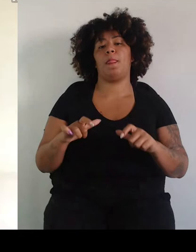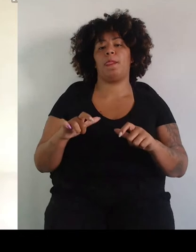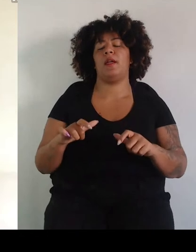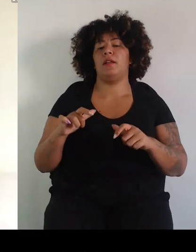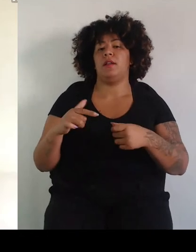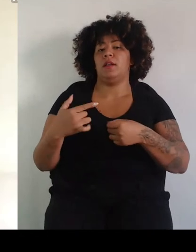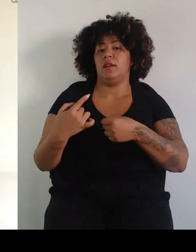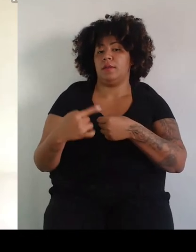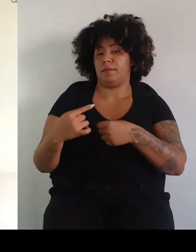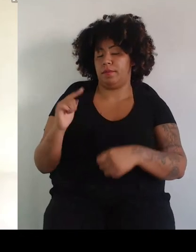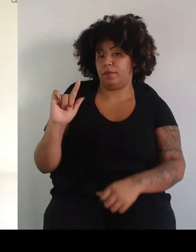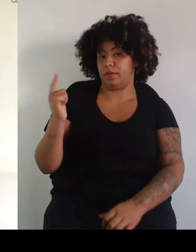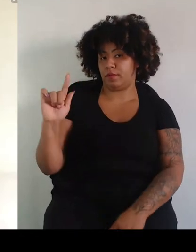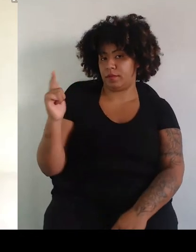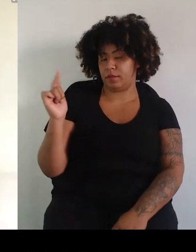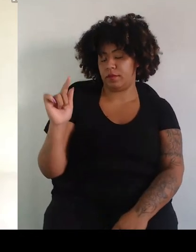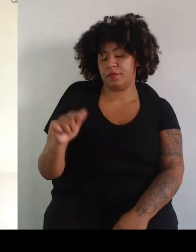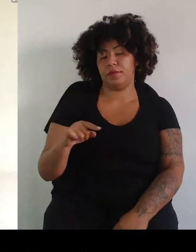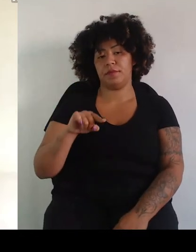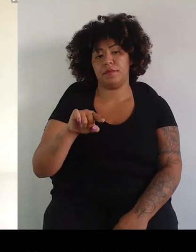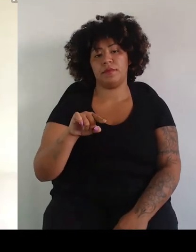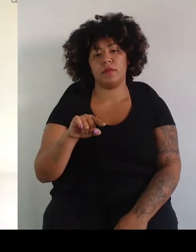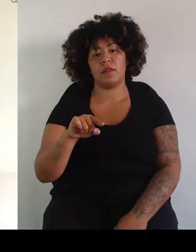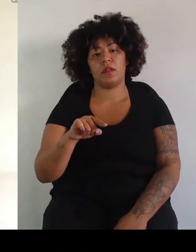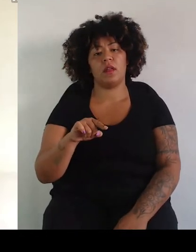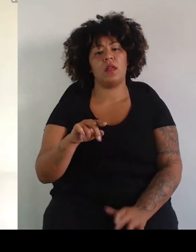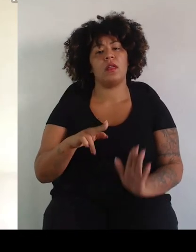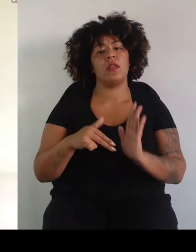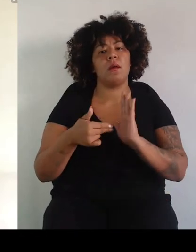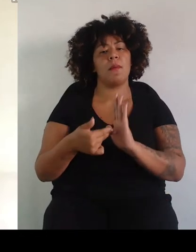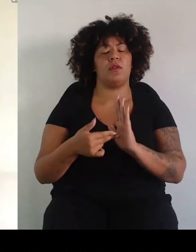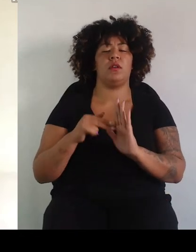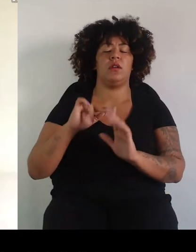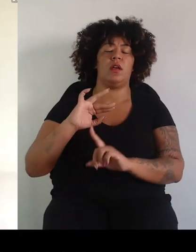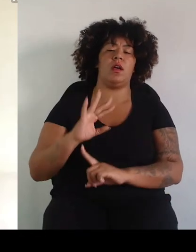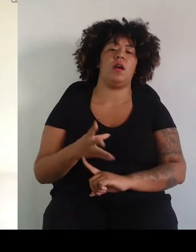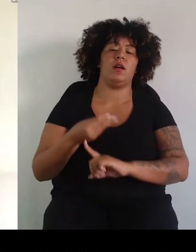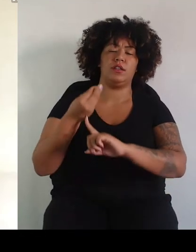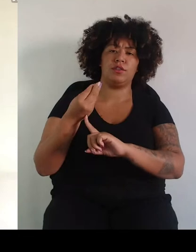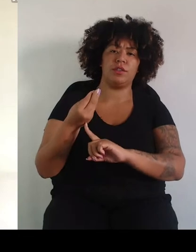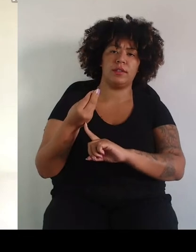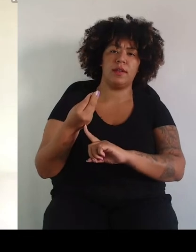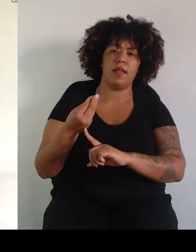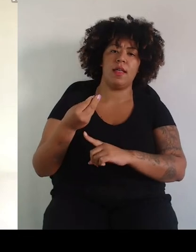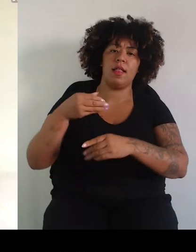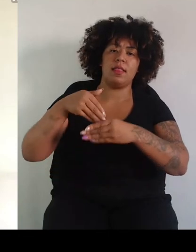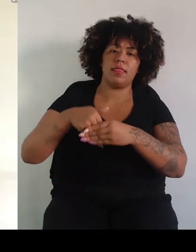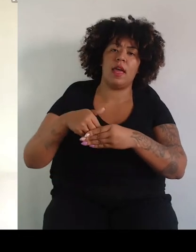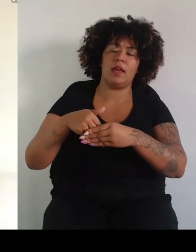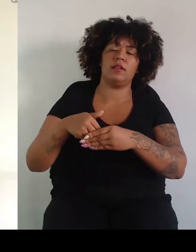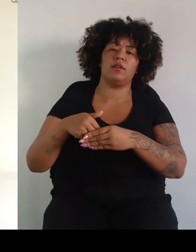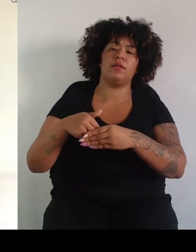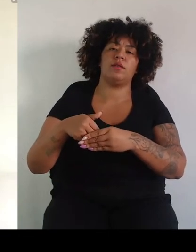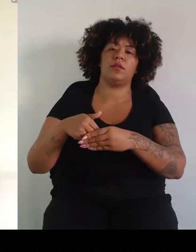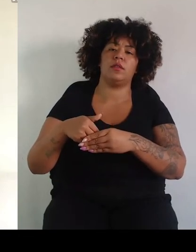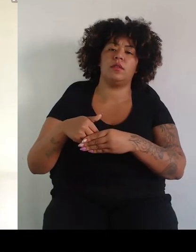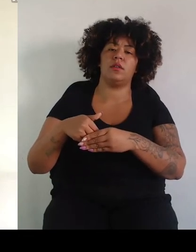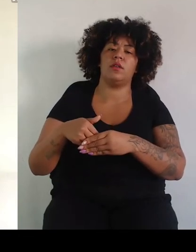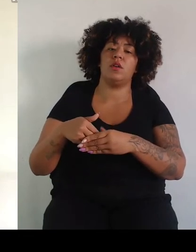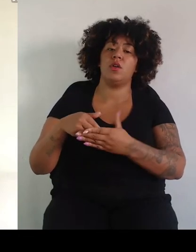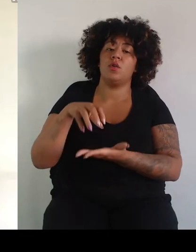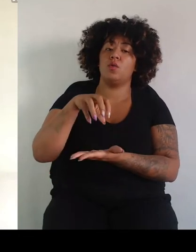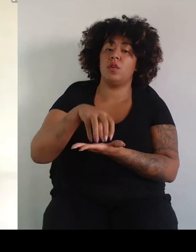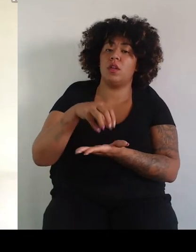e nesse momento em cruzartes na sua no seu centro cultural na Gamboa na zona operária do Rio de